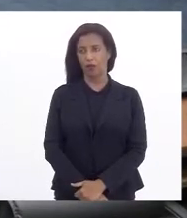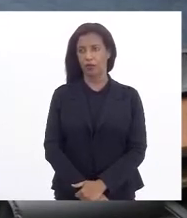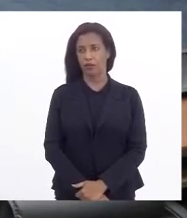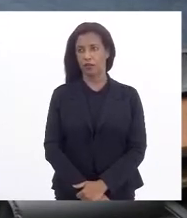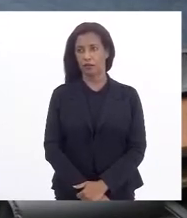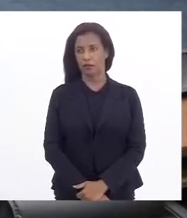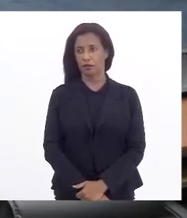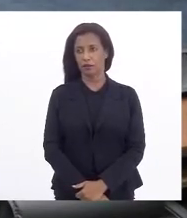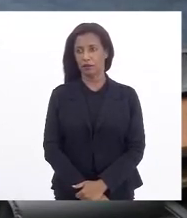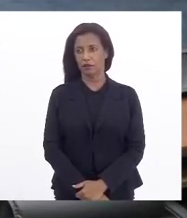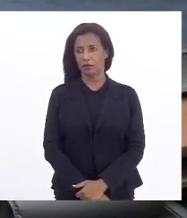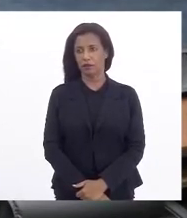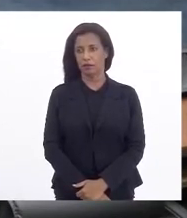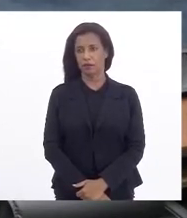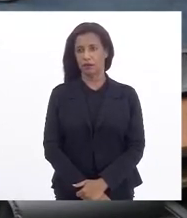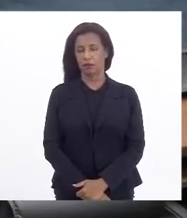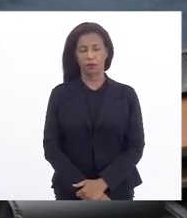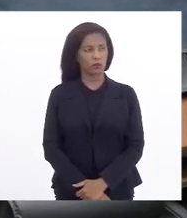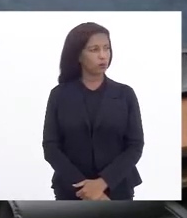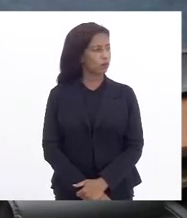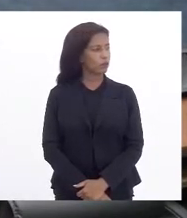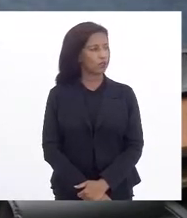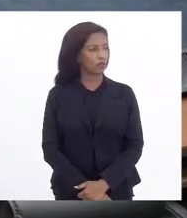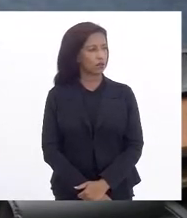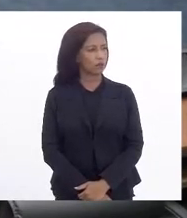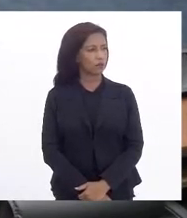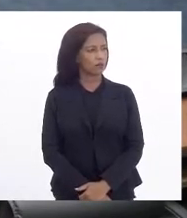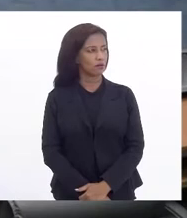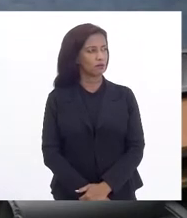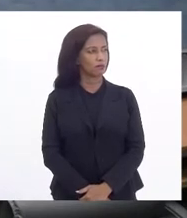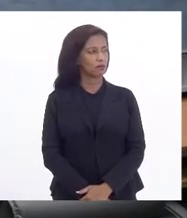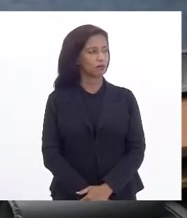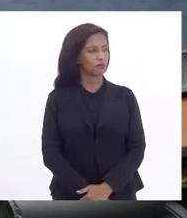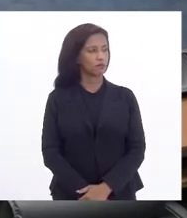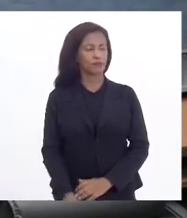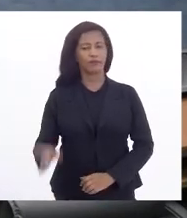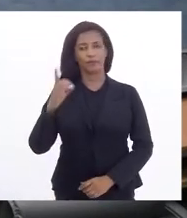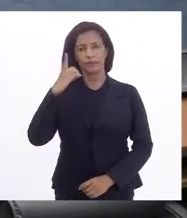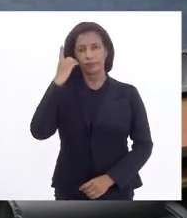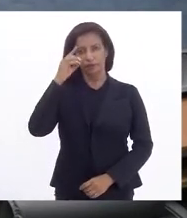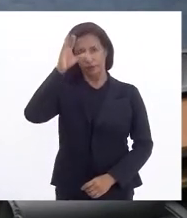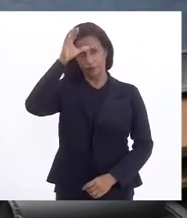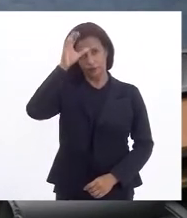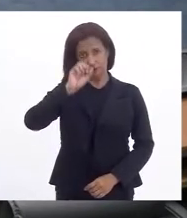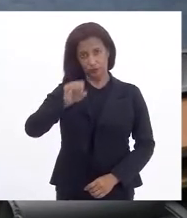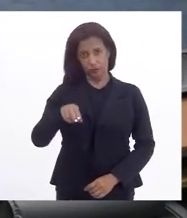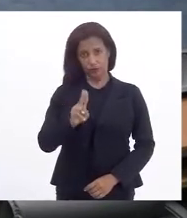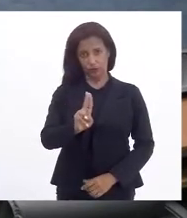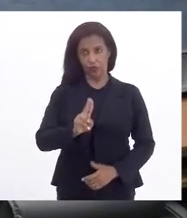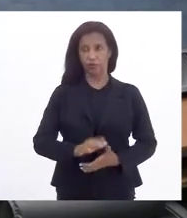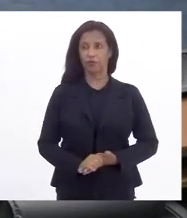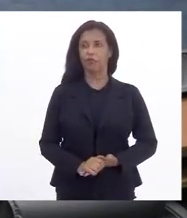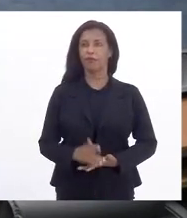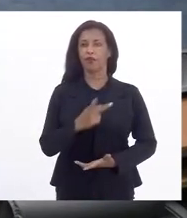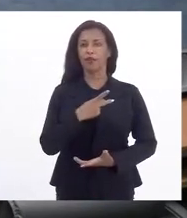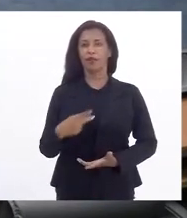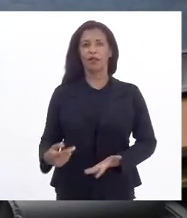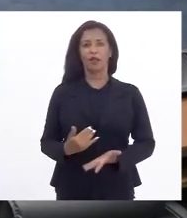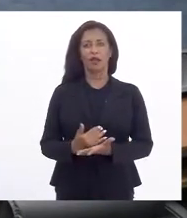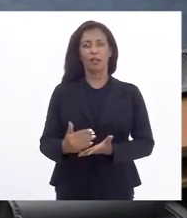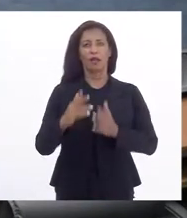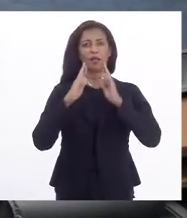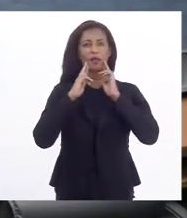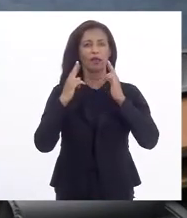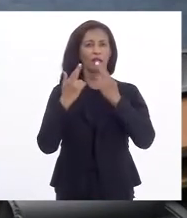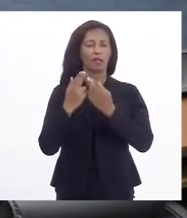E aí o deputado da tia Ju que Preside o expediente